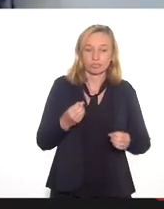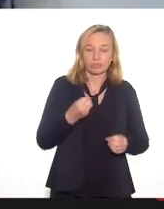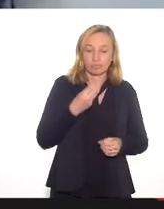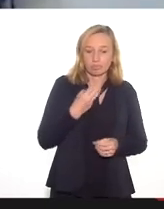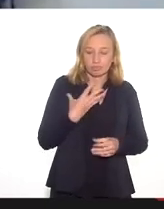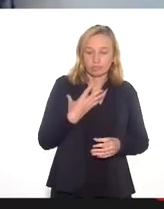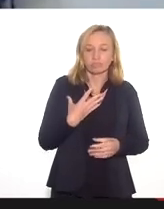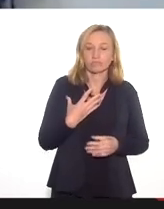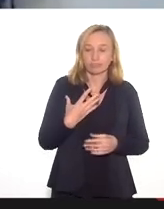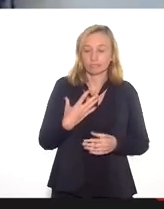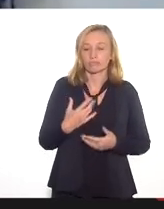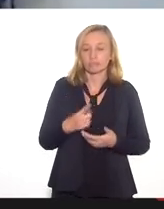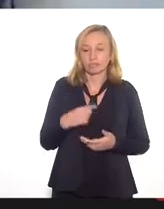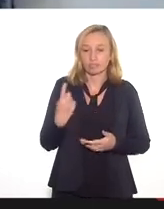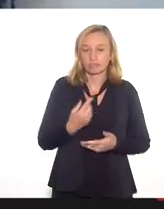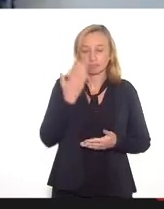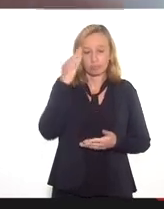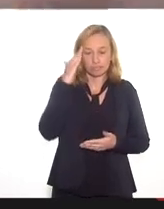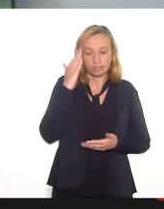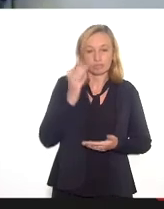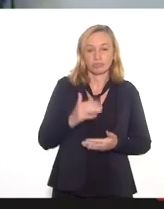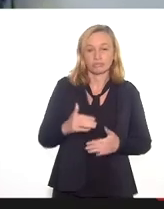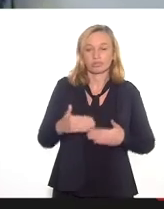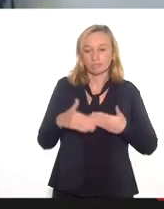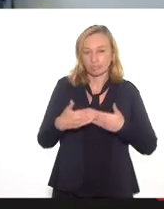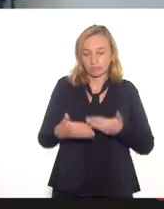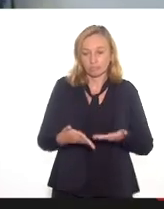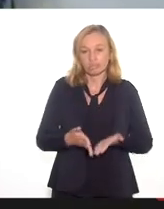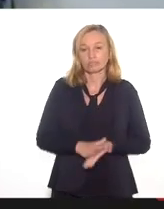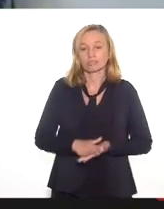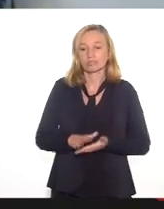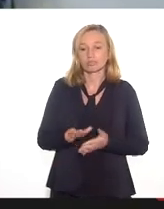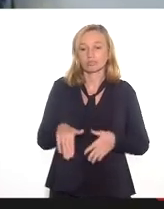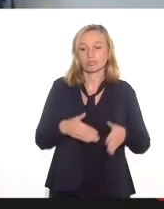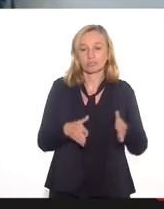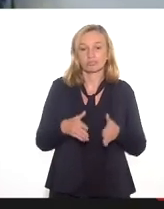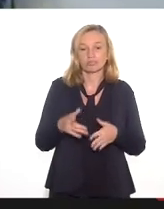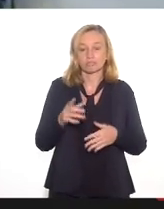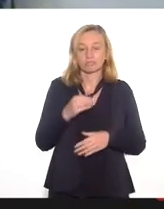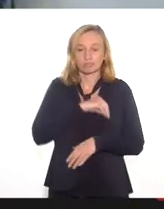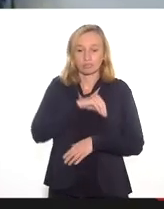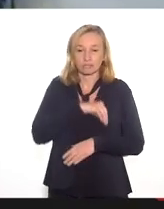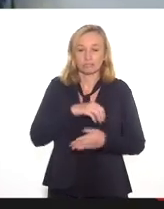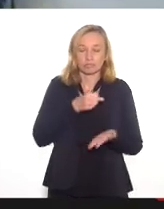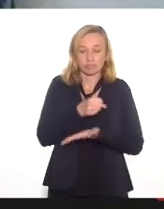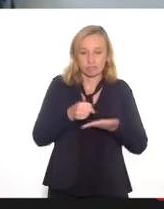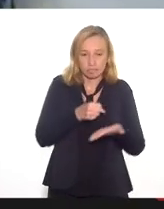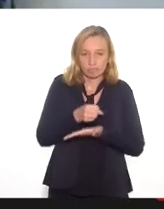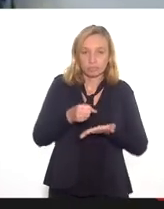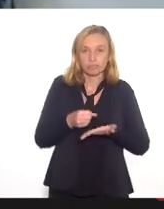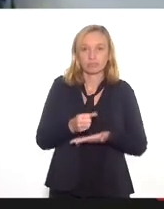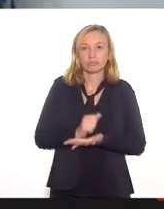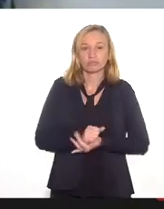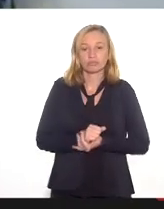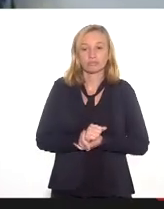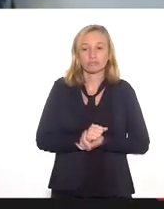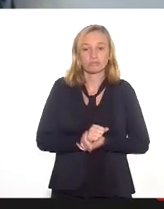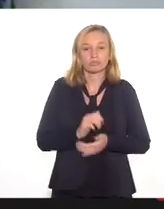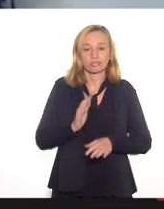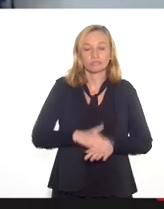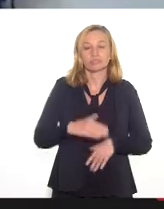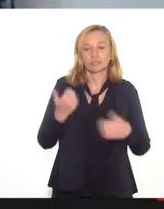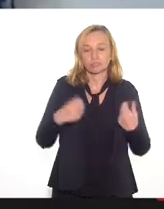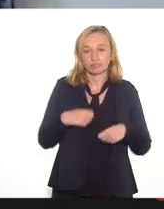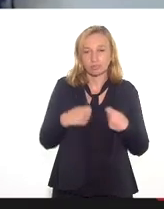disposição e é assim que a gente compreende que passo a passo na direção da renda básica nós através da contemplação de quem mais